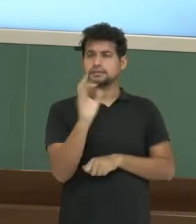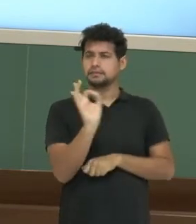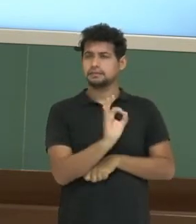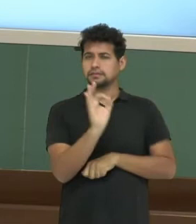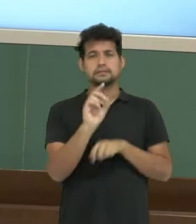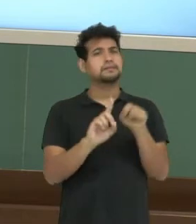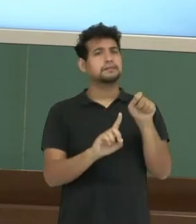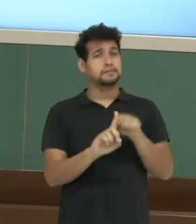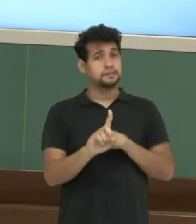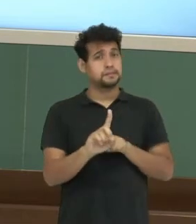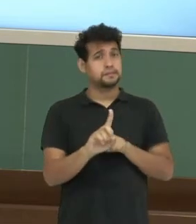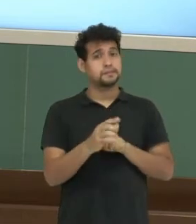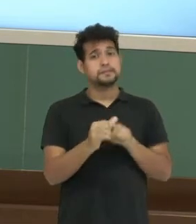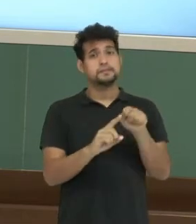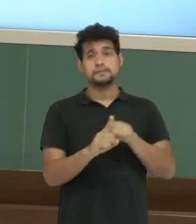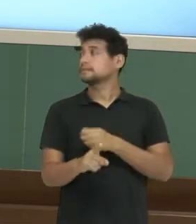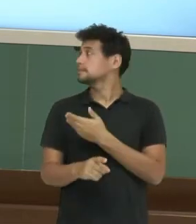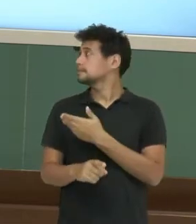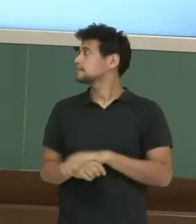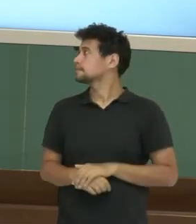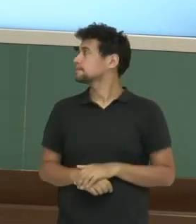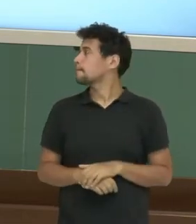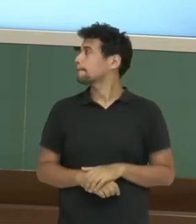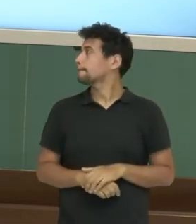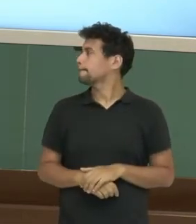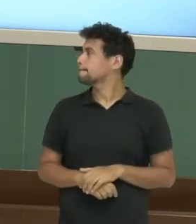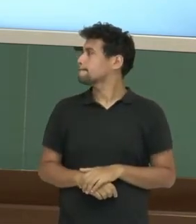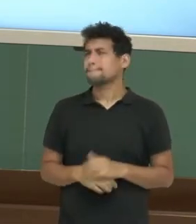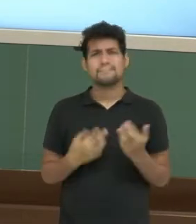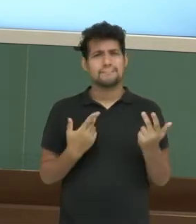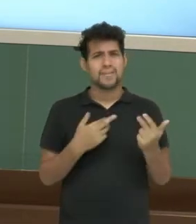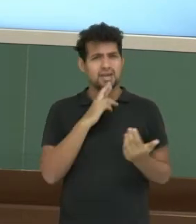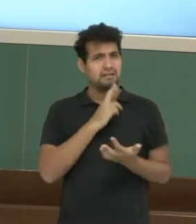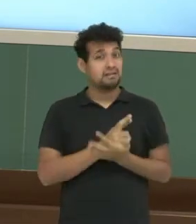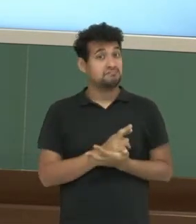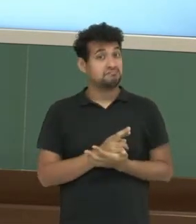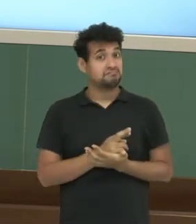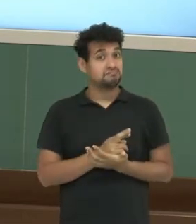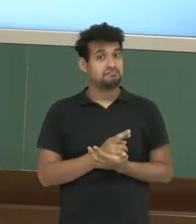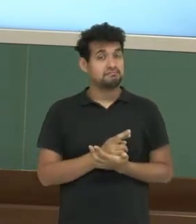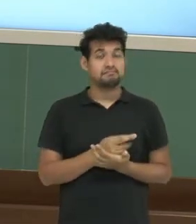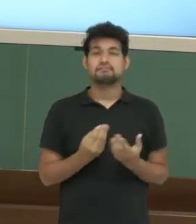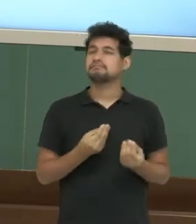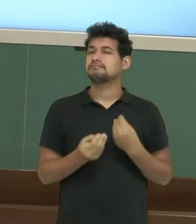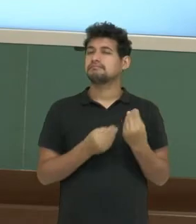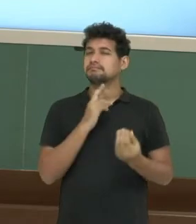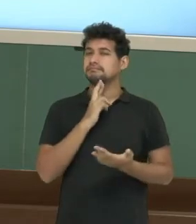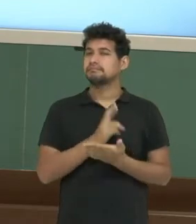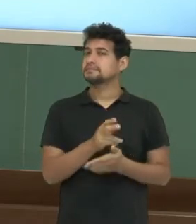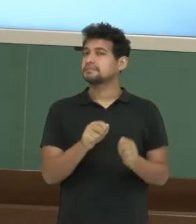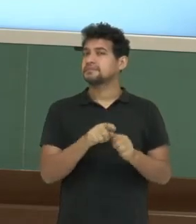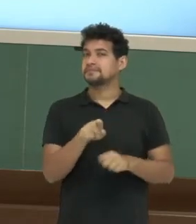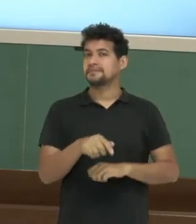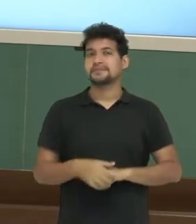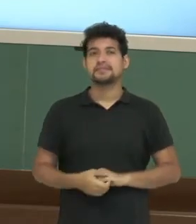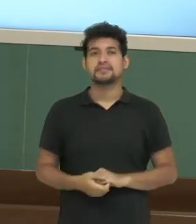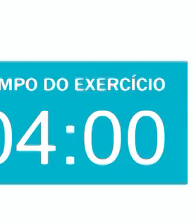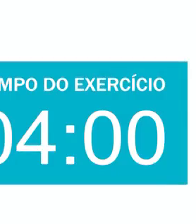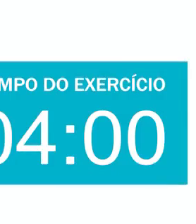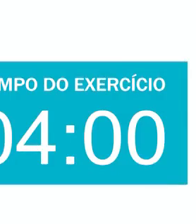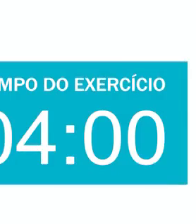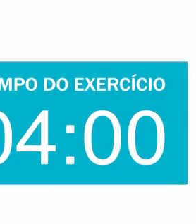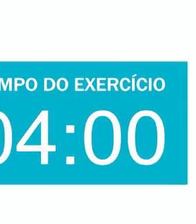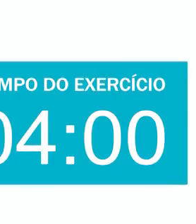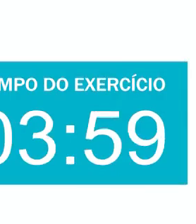mês em 6 meses, né? Meio ano. Será que vai dar igual, não vai? O que será que vai dar? Faz a conta aí, já volto.